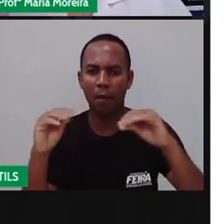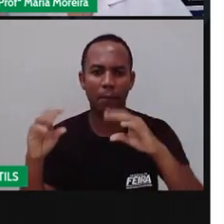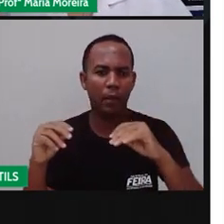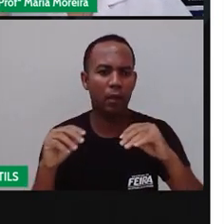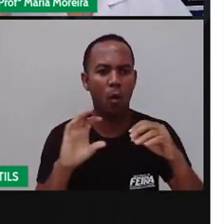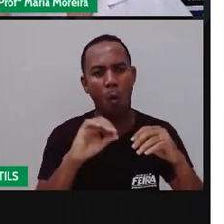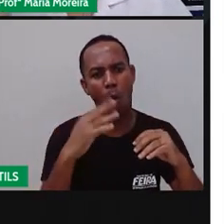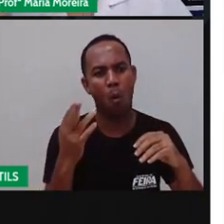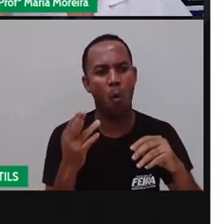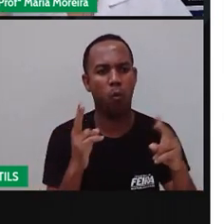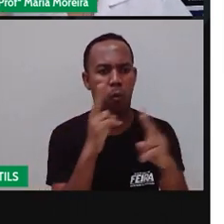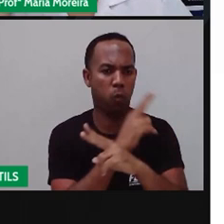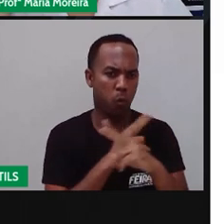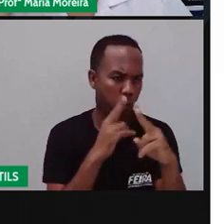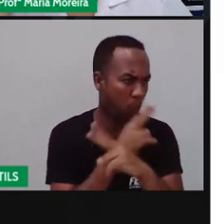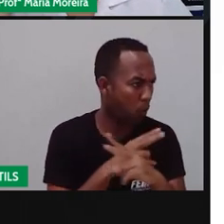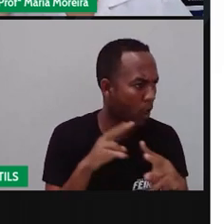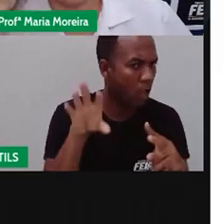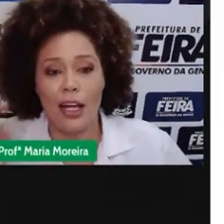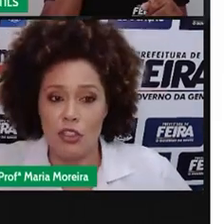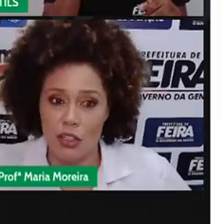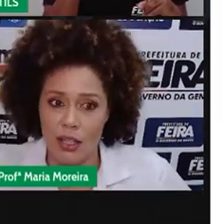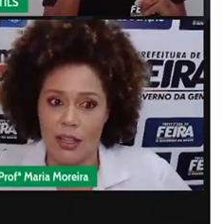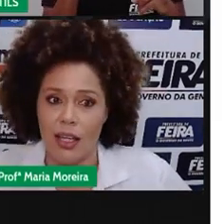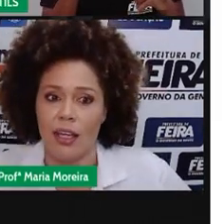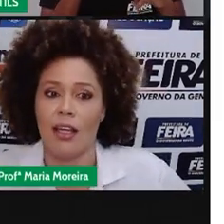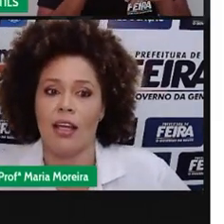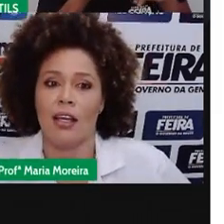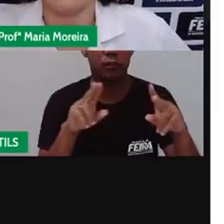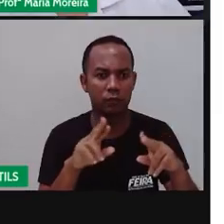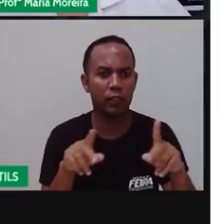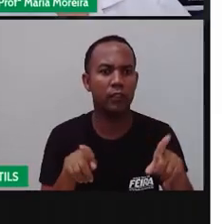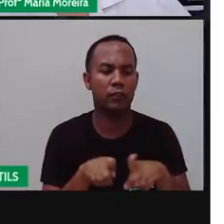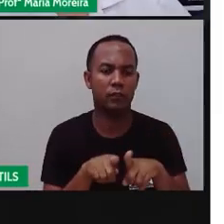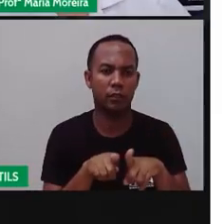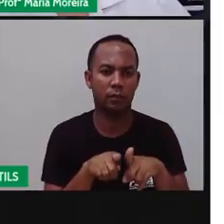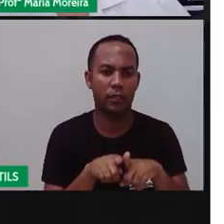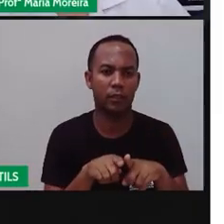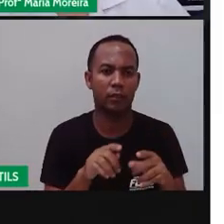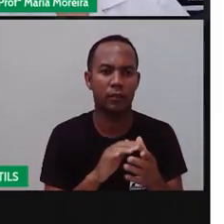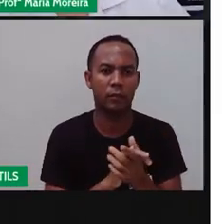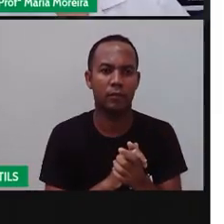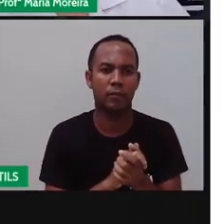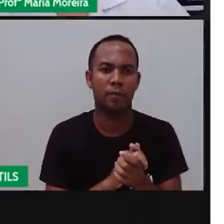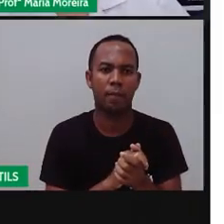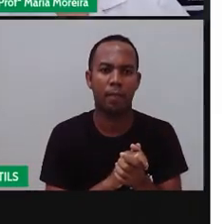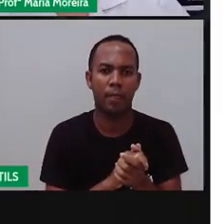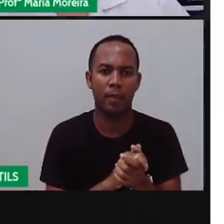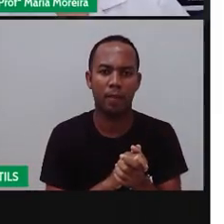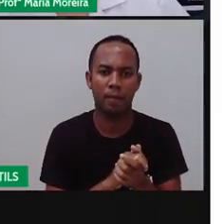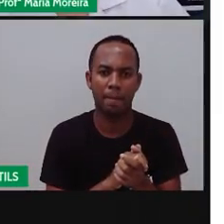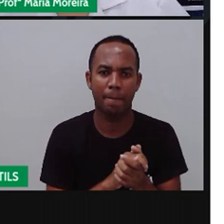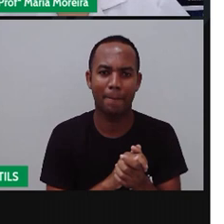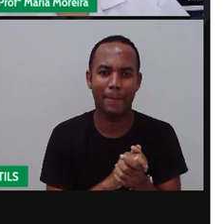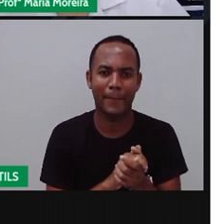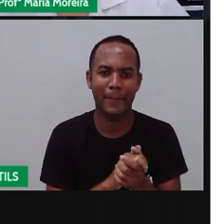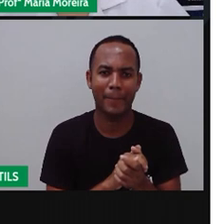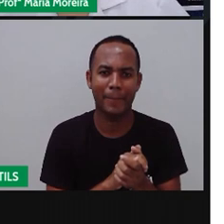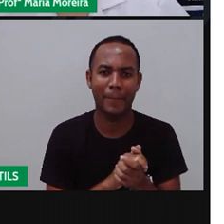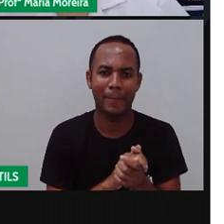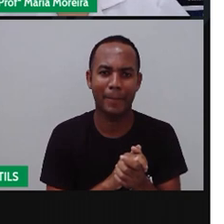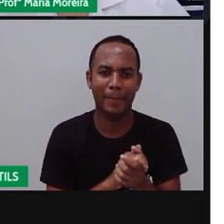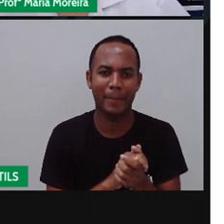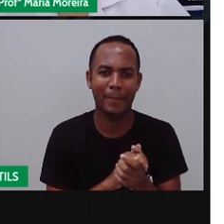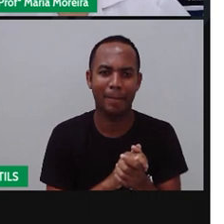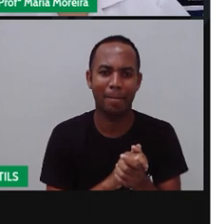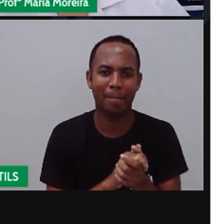responsável pelo nosso equilíbrio, acreditem. Ó, elevaram o nível de Anderson, mudaram até a Anderson de